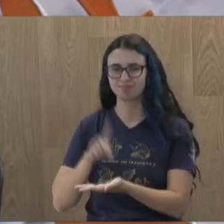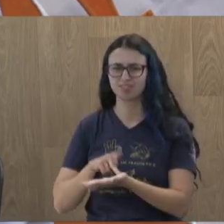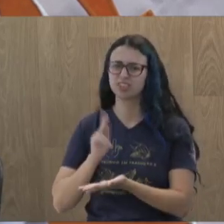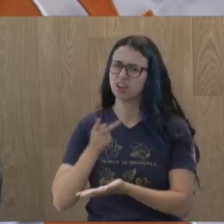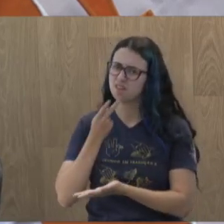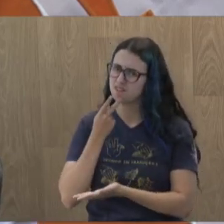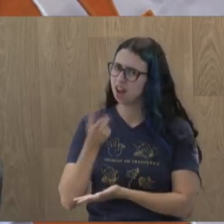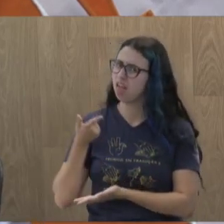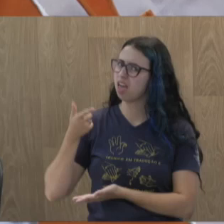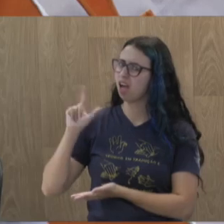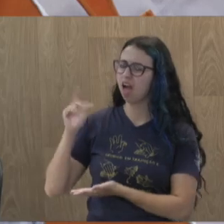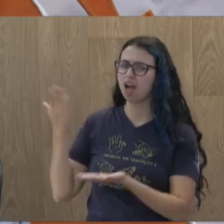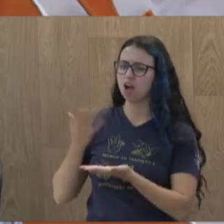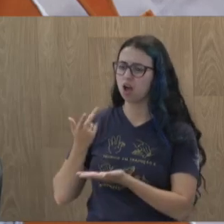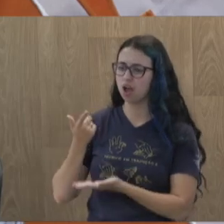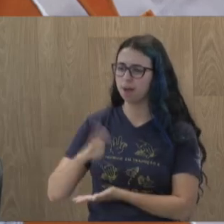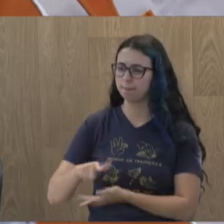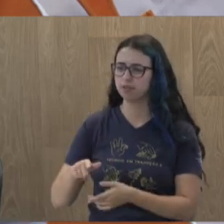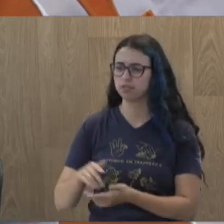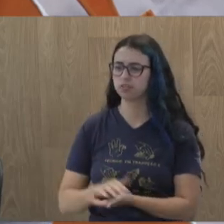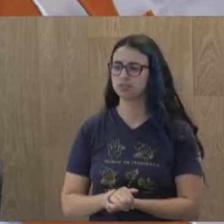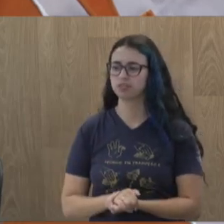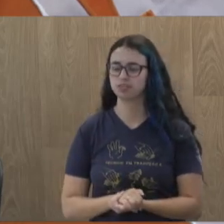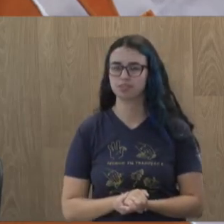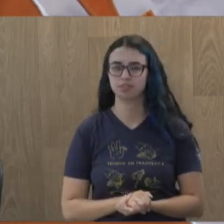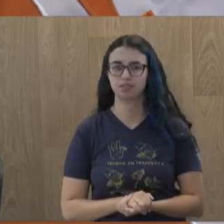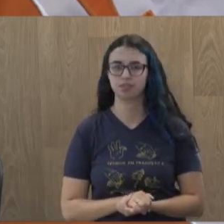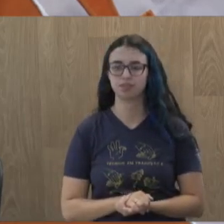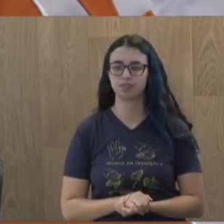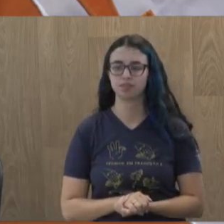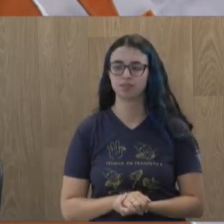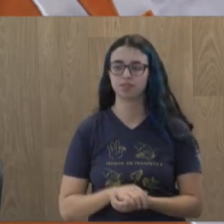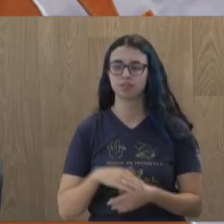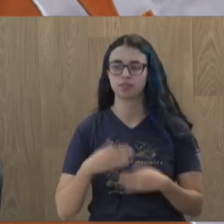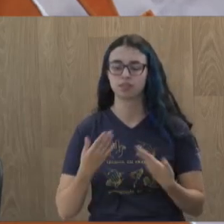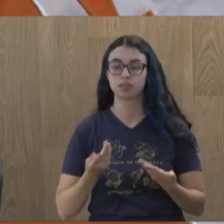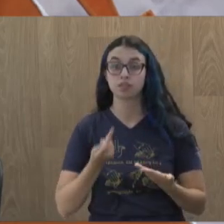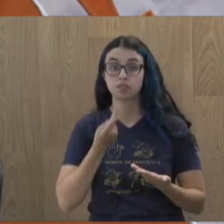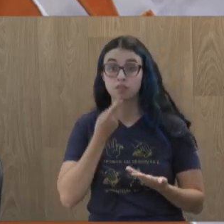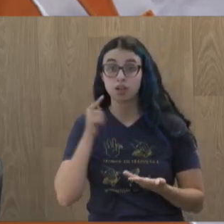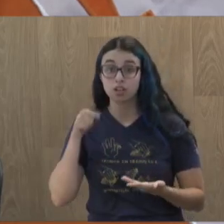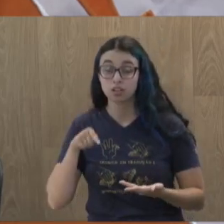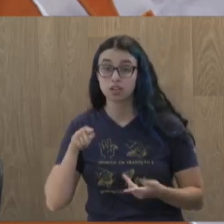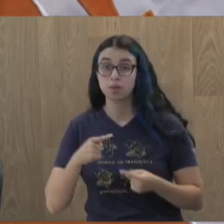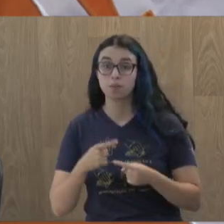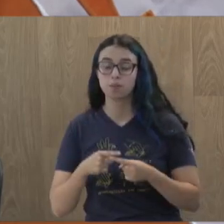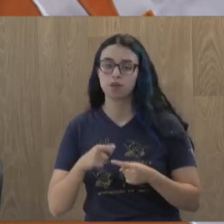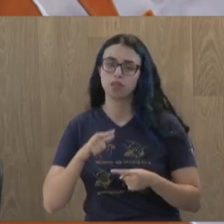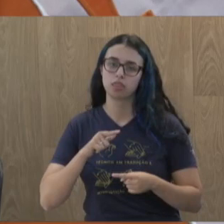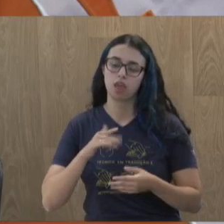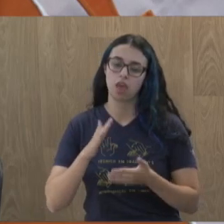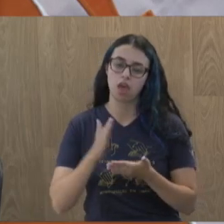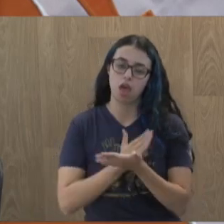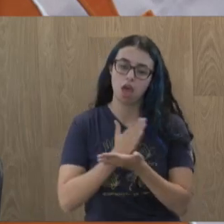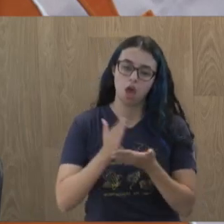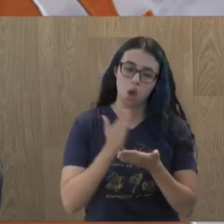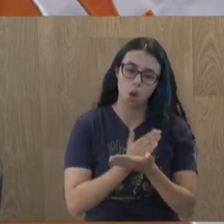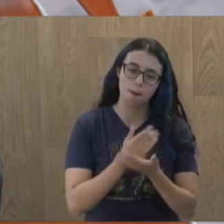Eu estou falando isso porque tem gente aqui que merece ficar e tem gente que merece